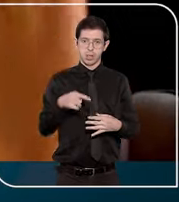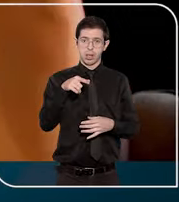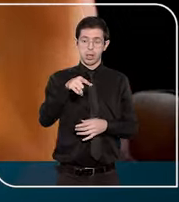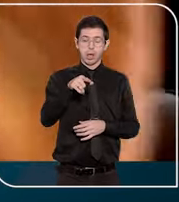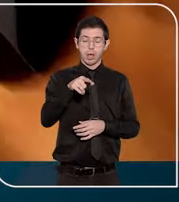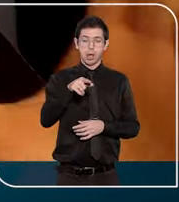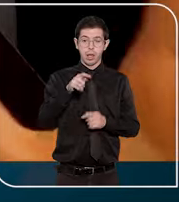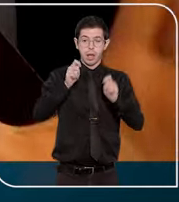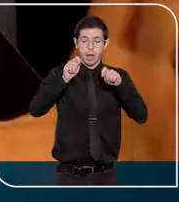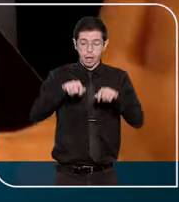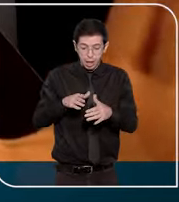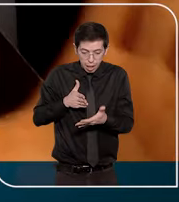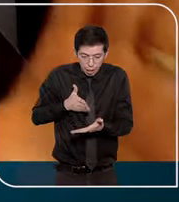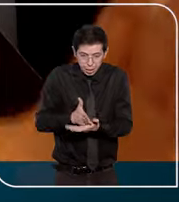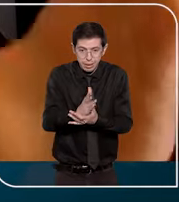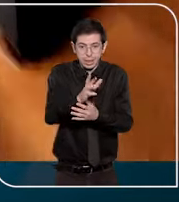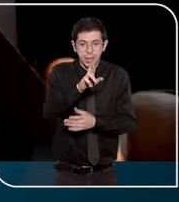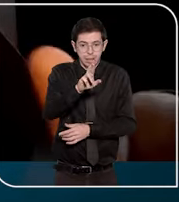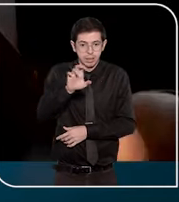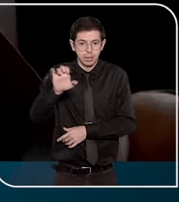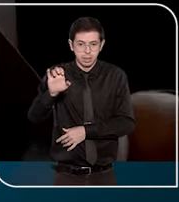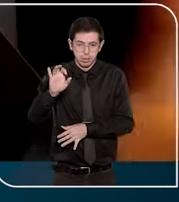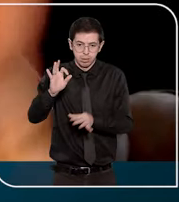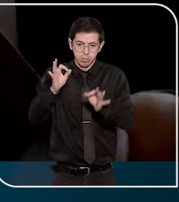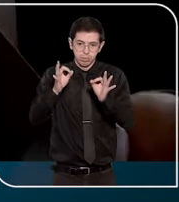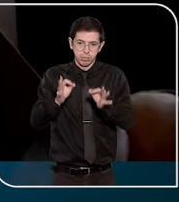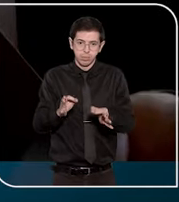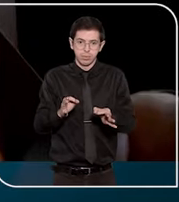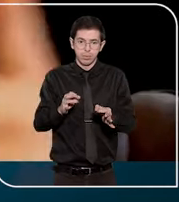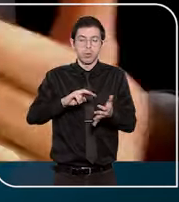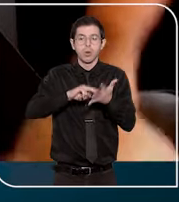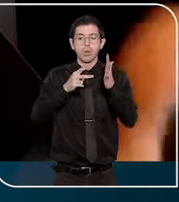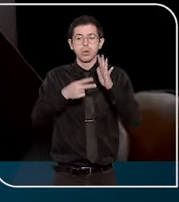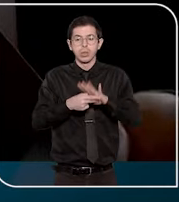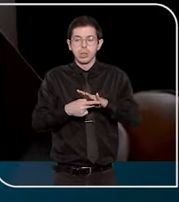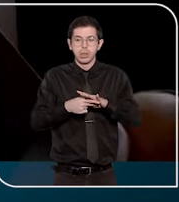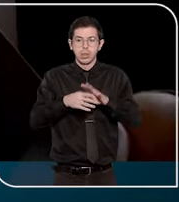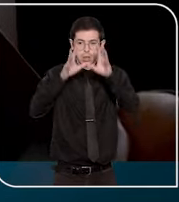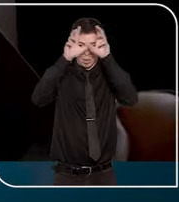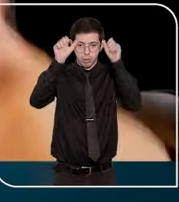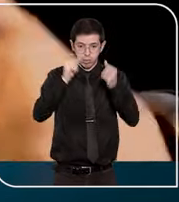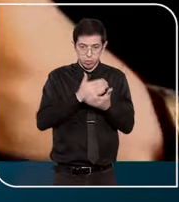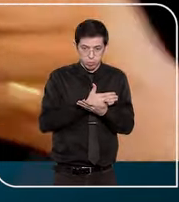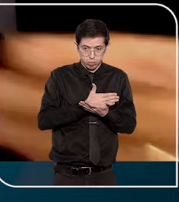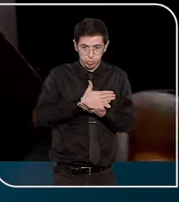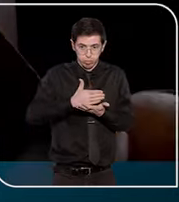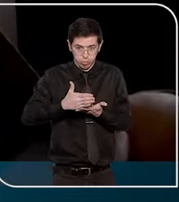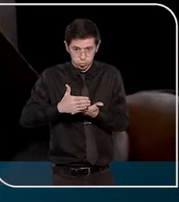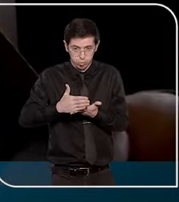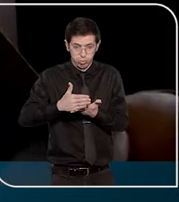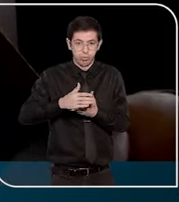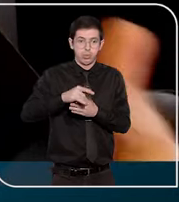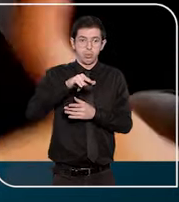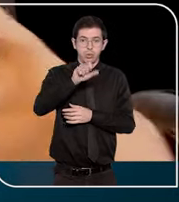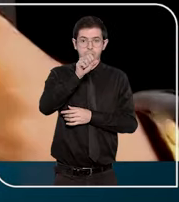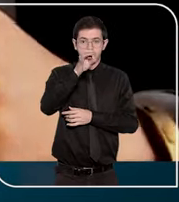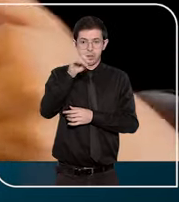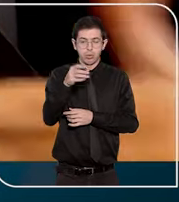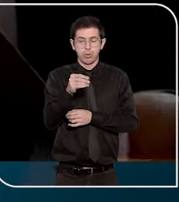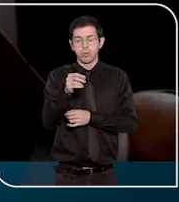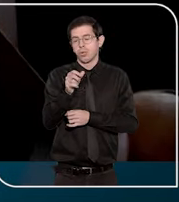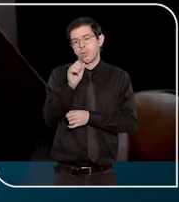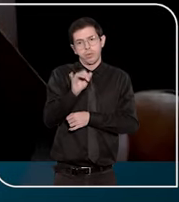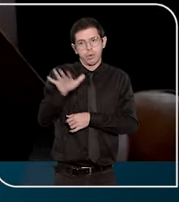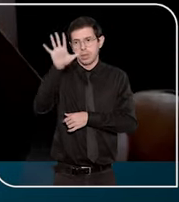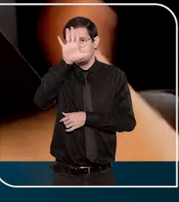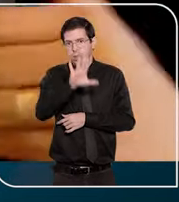juízo de admissibilidade do recurso extraordinário, ou seja, o tribunal de origem, função que o STJ ocupa, mas que os tribunais regionais federais